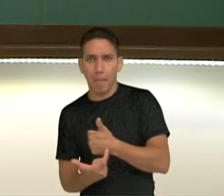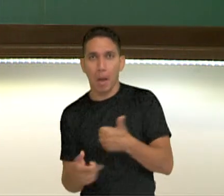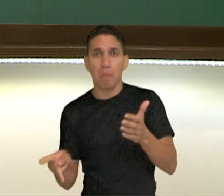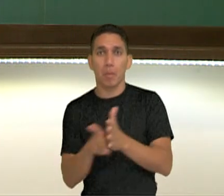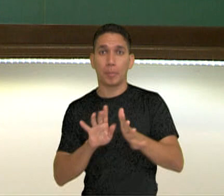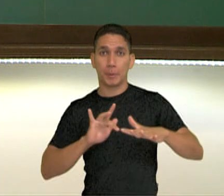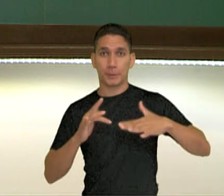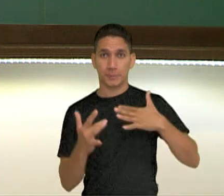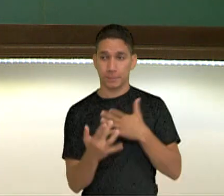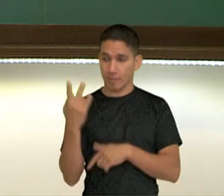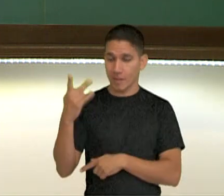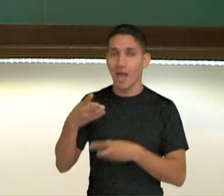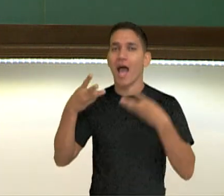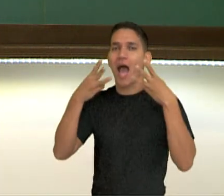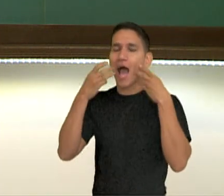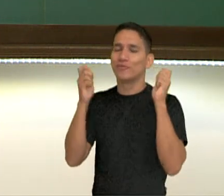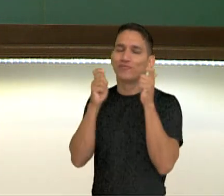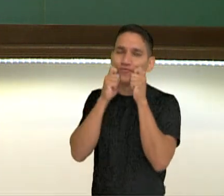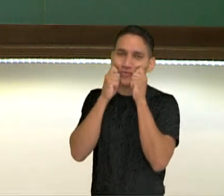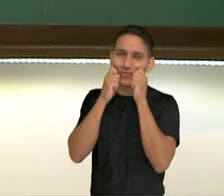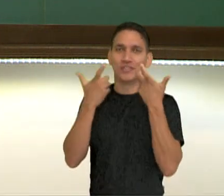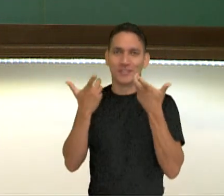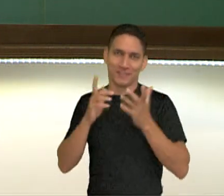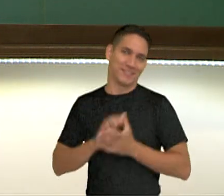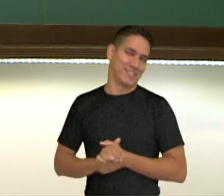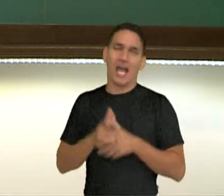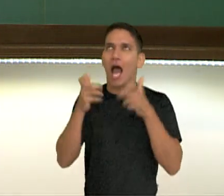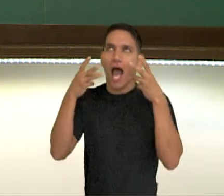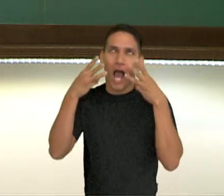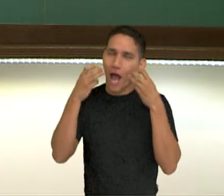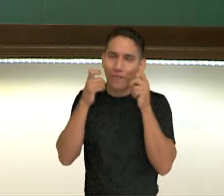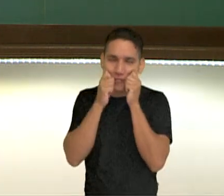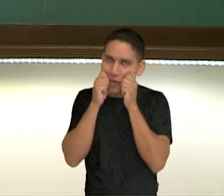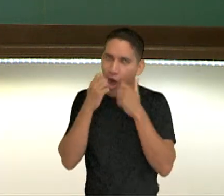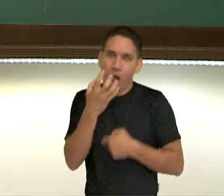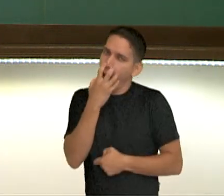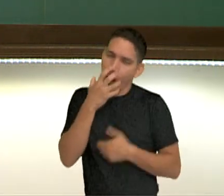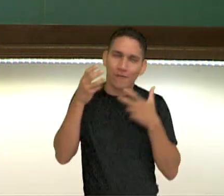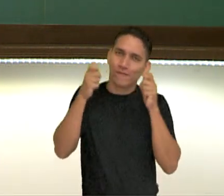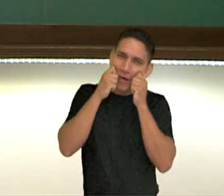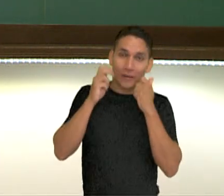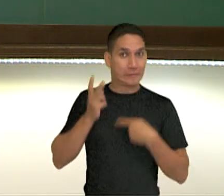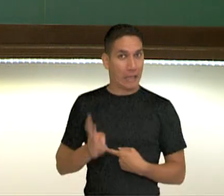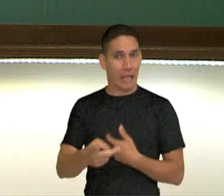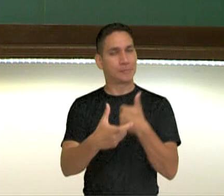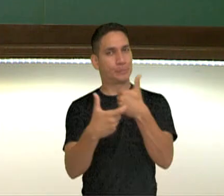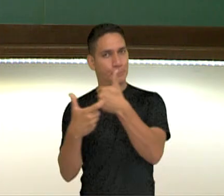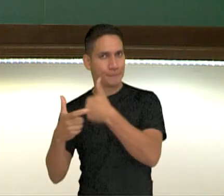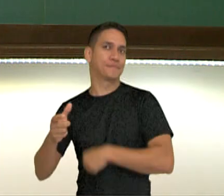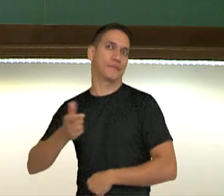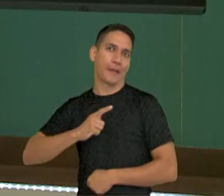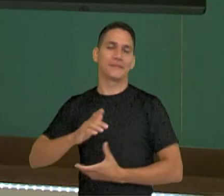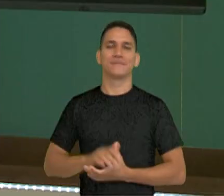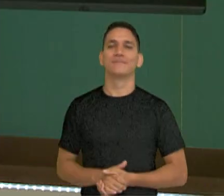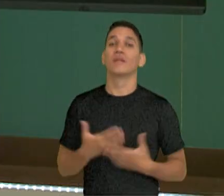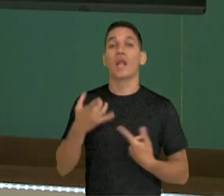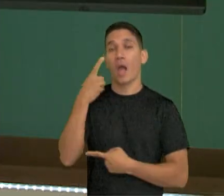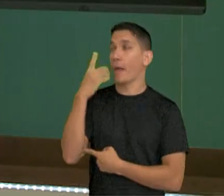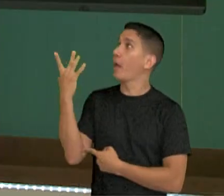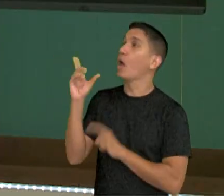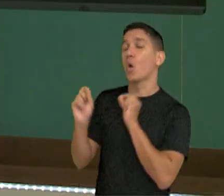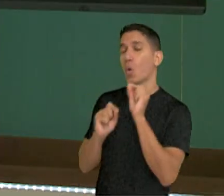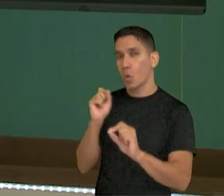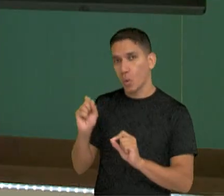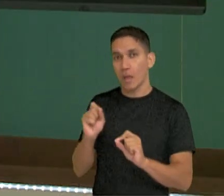social da Érica, do seu gatinho fofo, né? Gatinho fofo, cachorrinho fofo, dá curtida. Então, vamos dar uma olhada aqui. Então, lembrando,